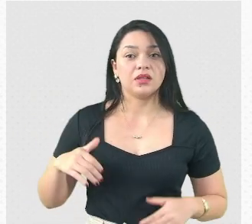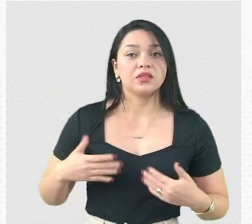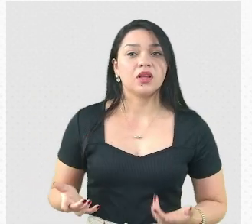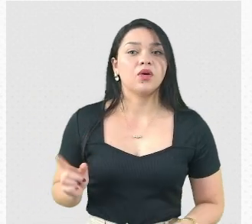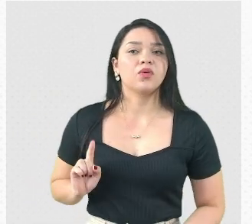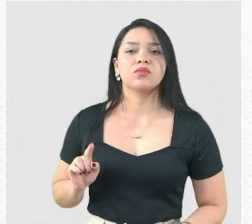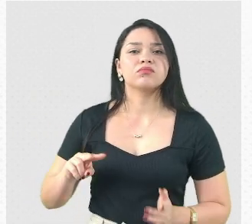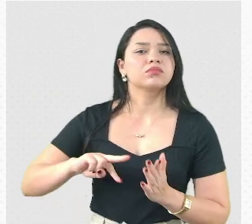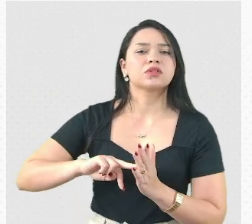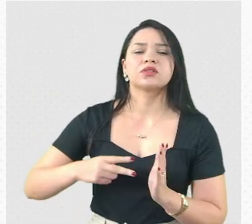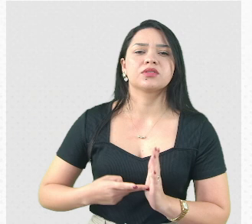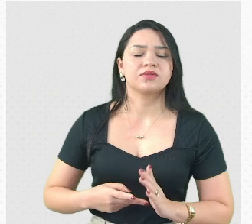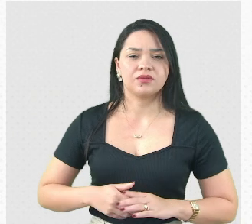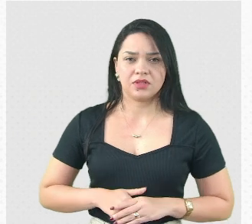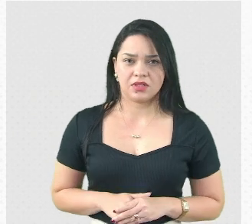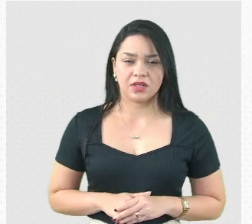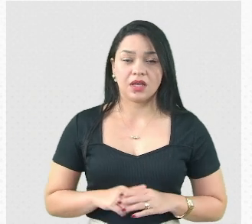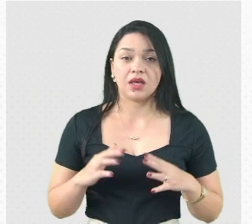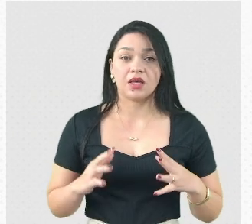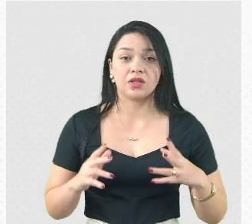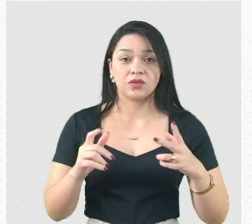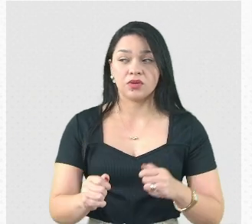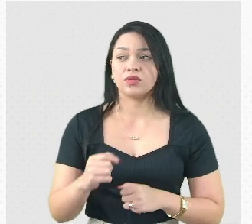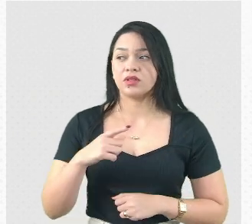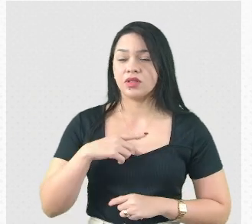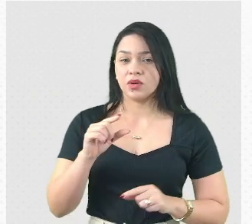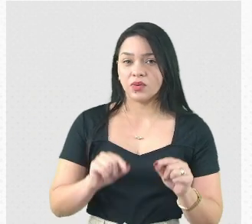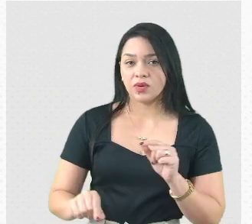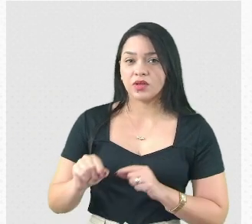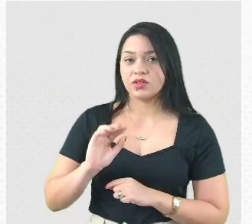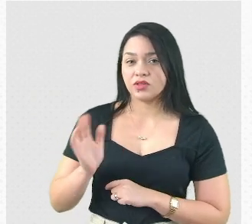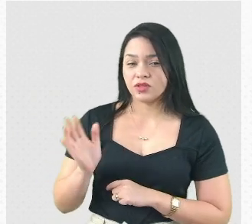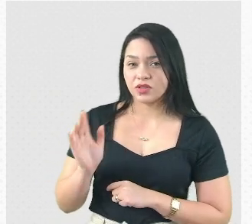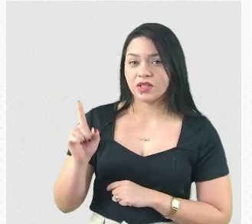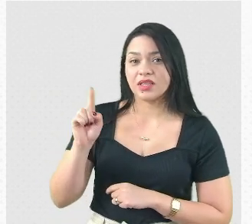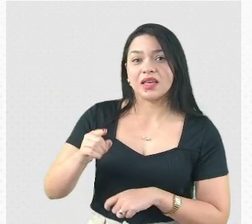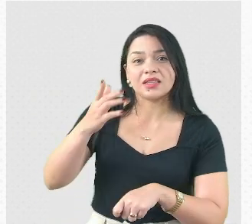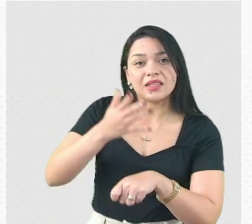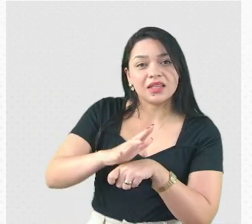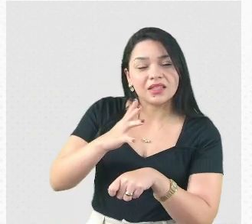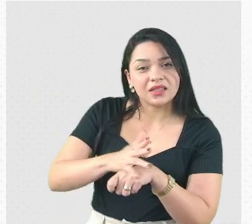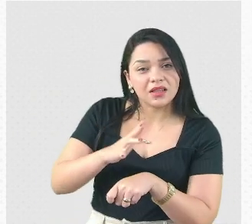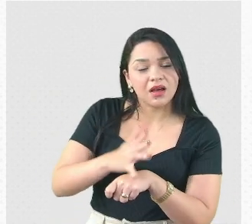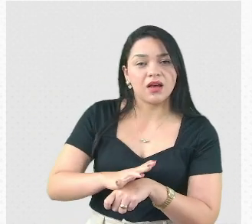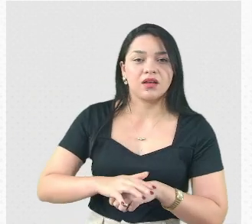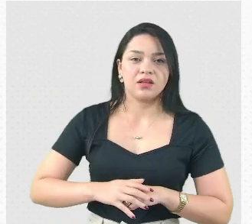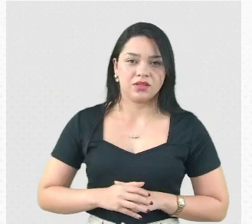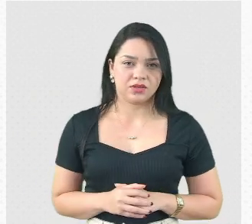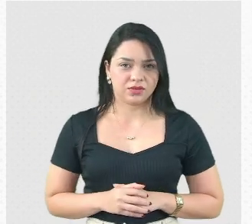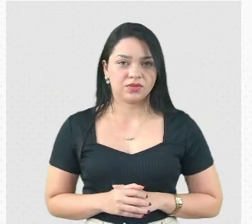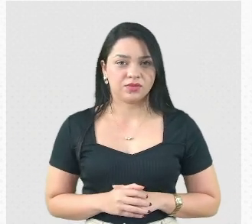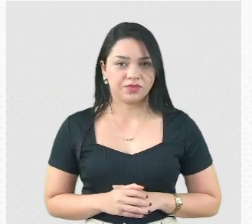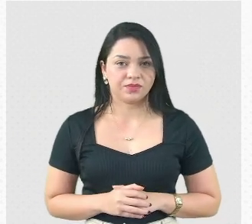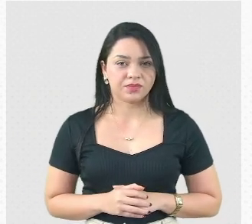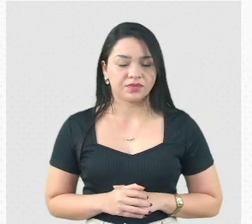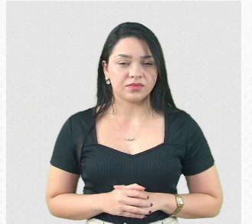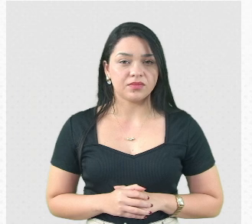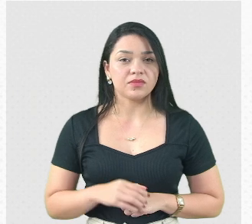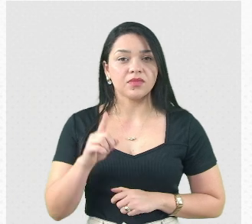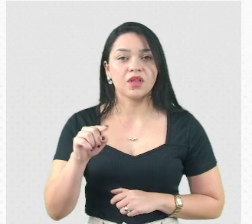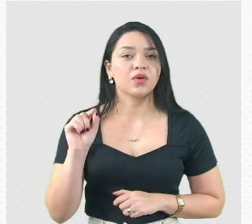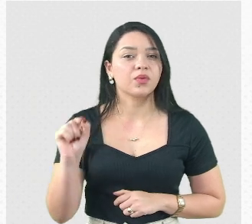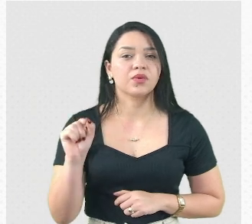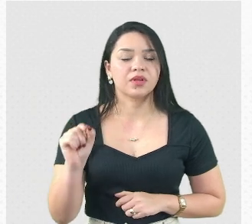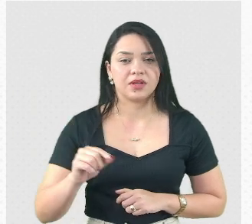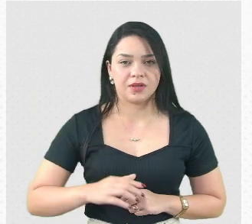que seria a capacidade física? É todo aquele atributo físico que é treinável pelo indivíduo. Isso